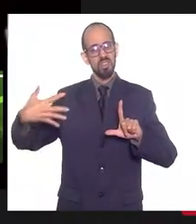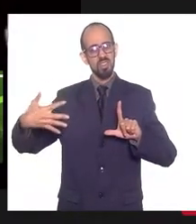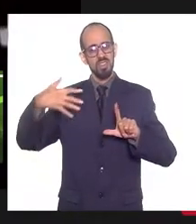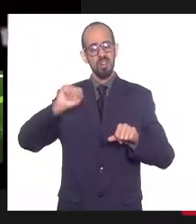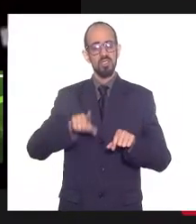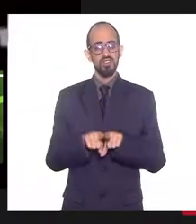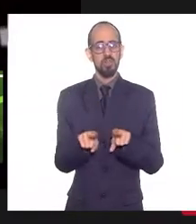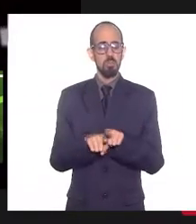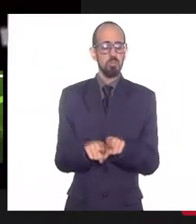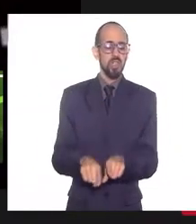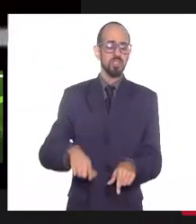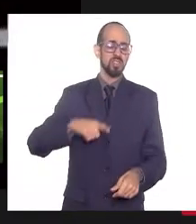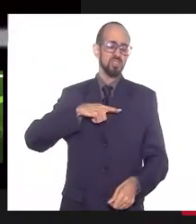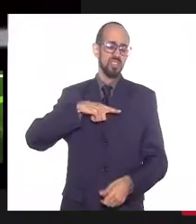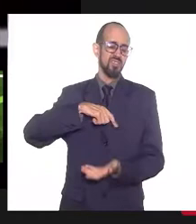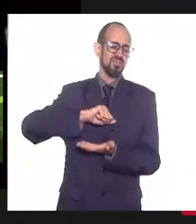está